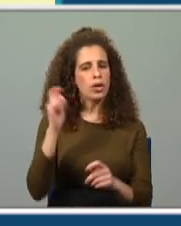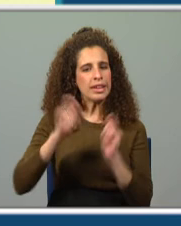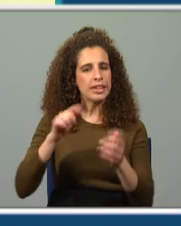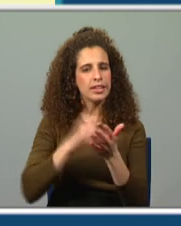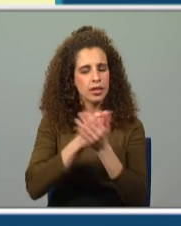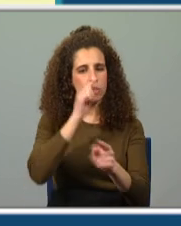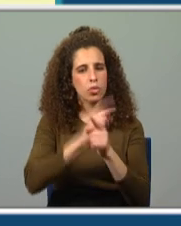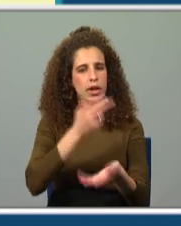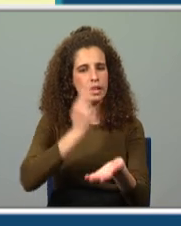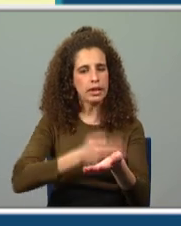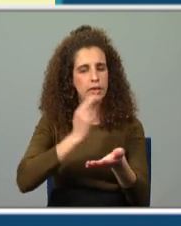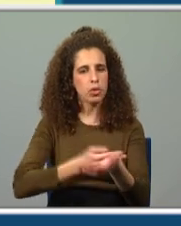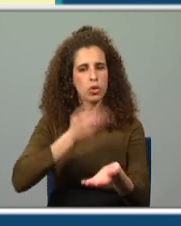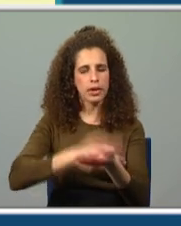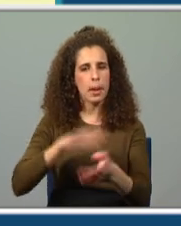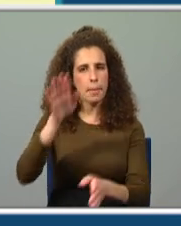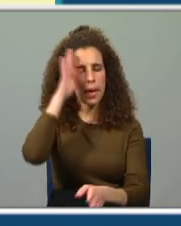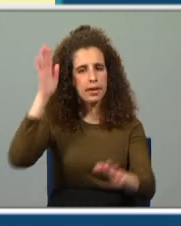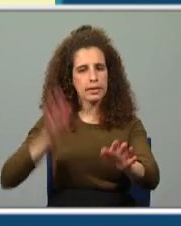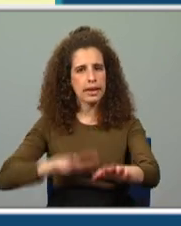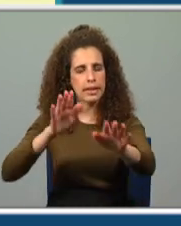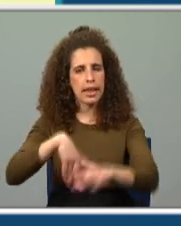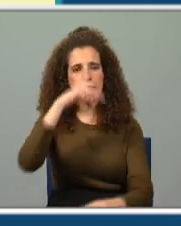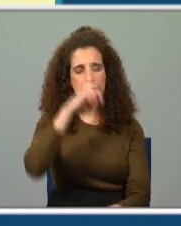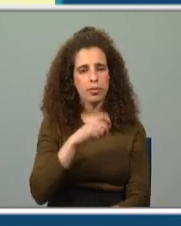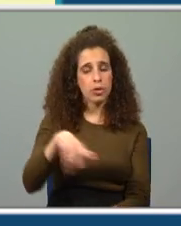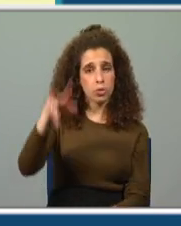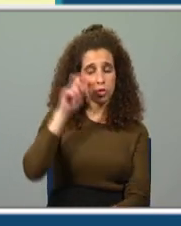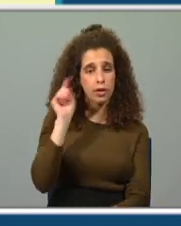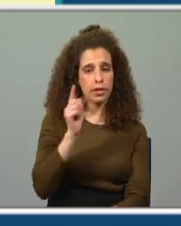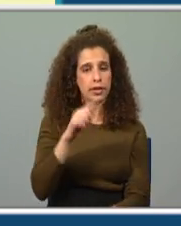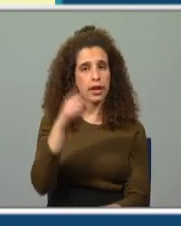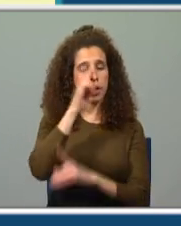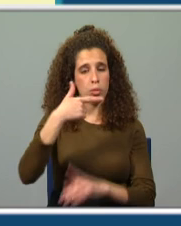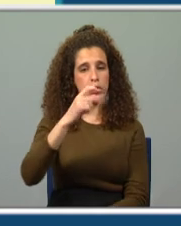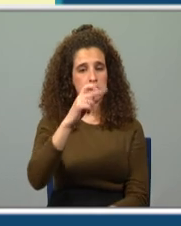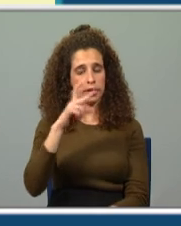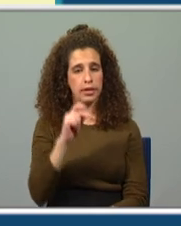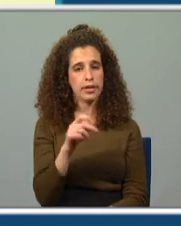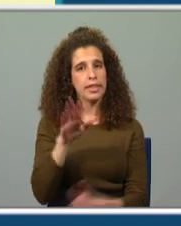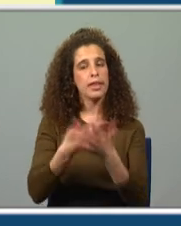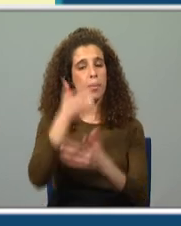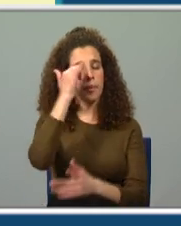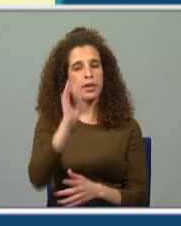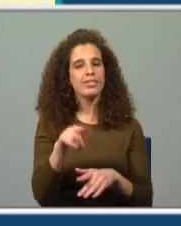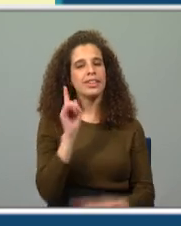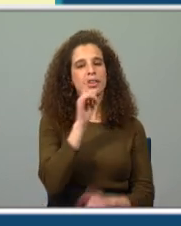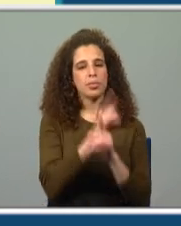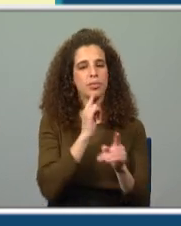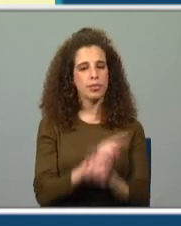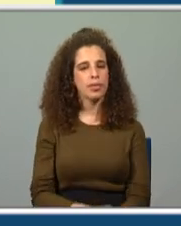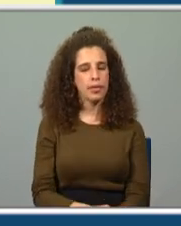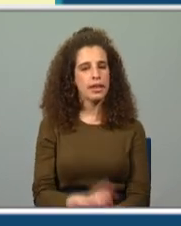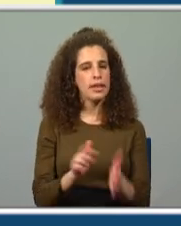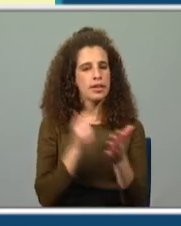mesmo ritmo, aquele ritmo militar? Recordam-se de termos ouvido isto? A professora Teresa até aqui deu uma ideia. Exato, o tambor